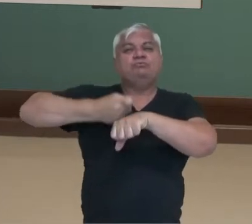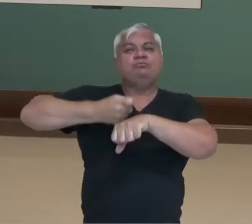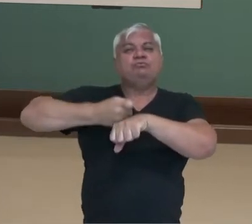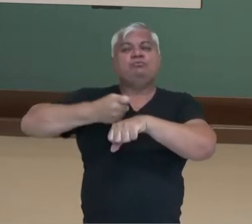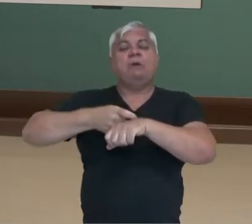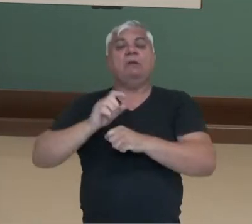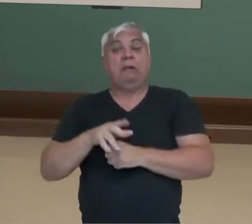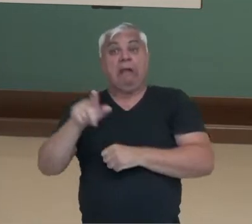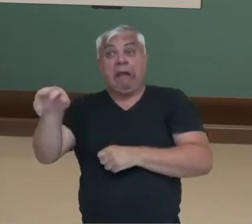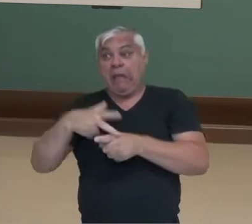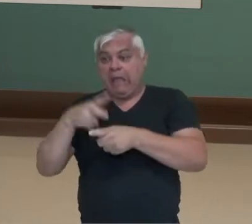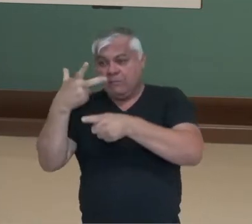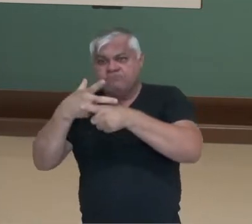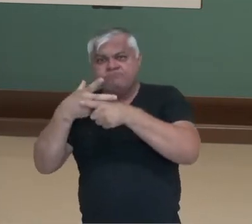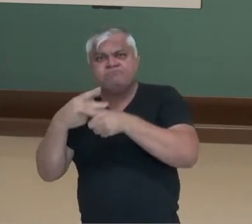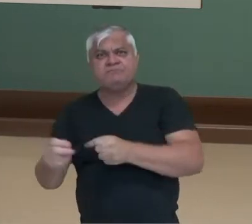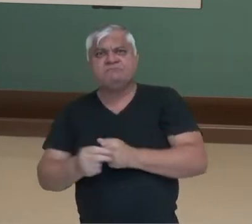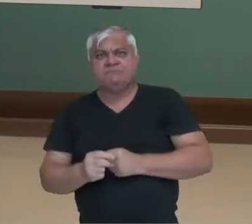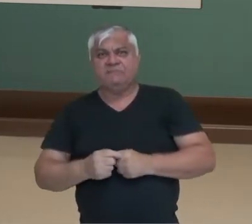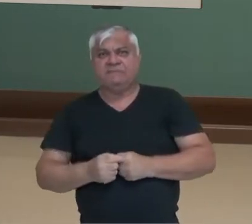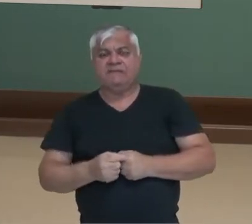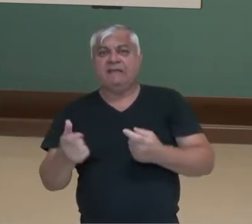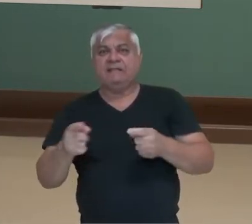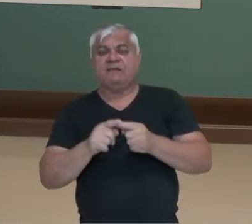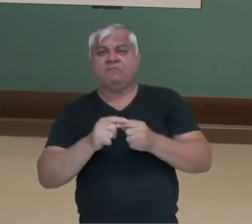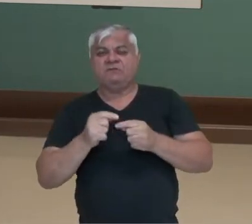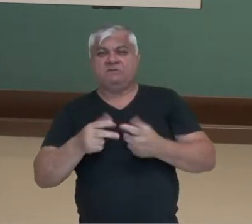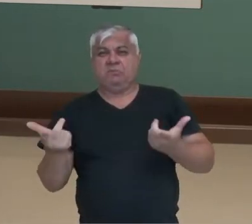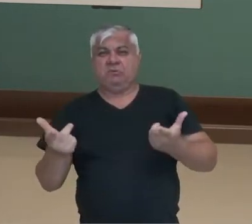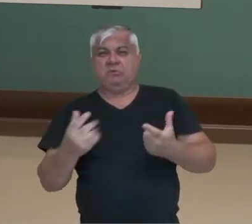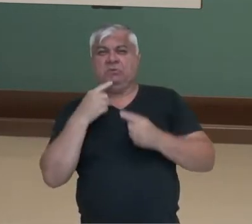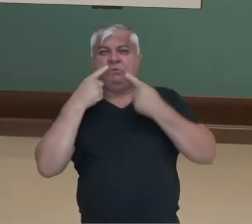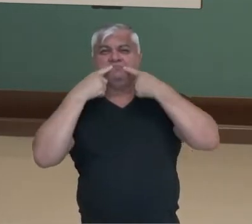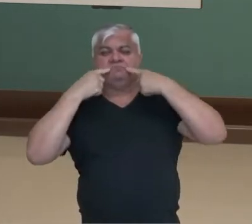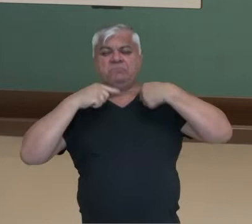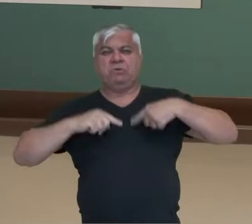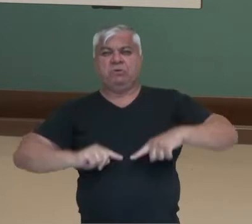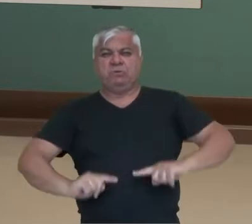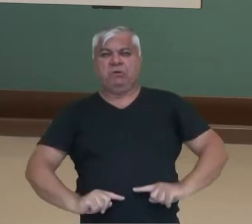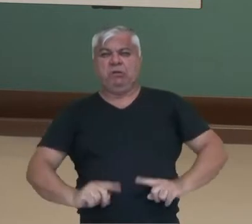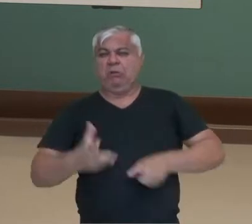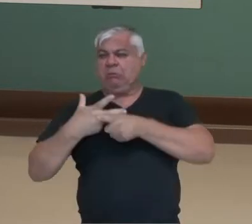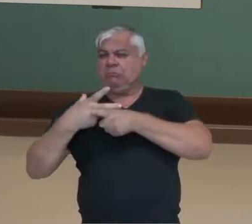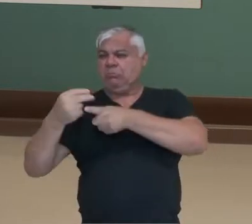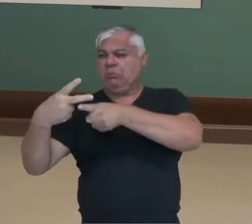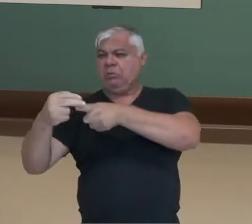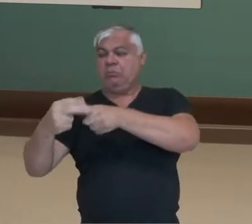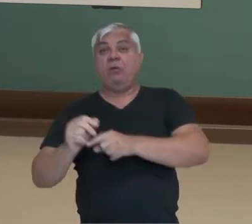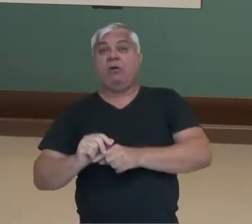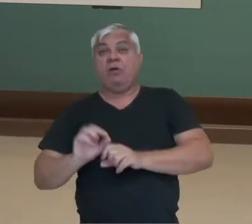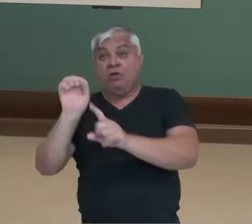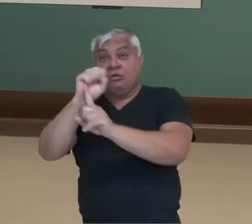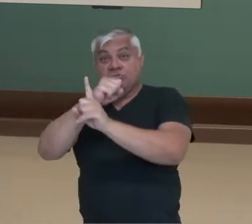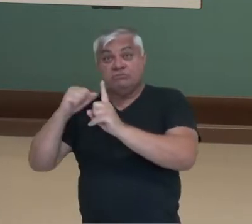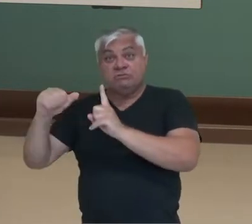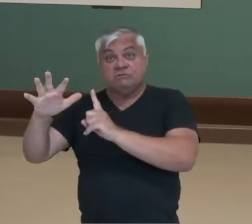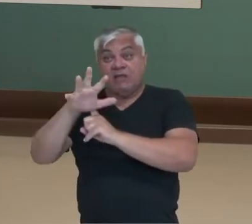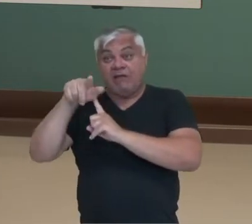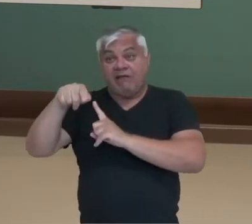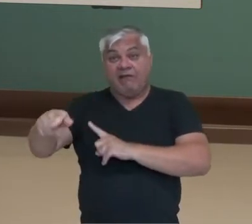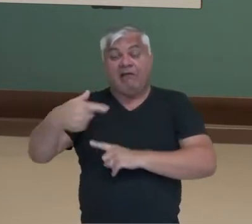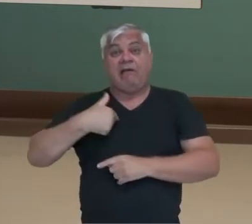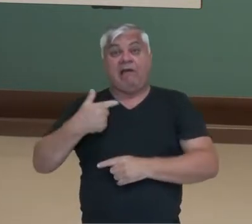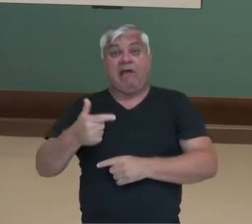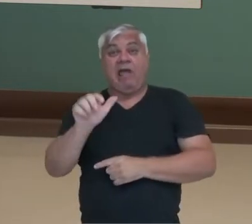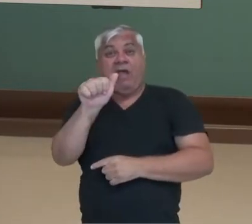atenienses venceram os persas. A cidade de Atenas aproveitou muita grana, entrou muita grana por causa da chamada Liga de Delos,